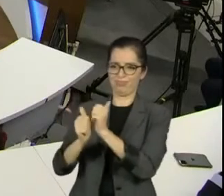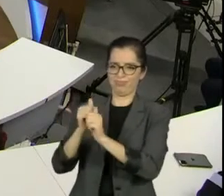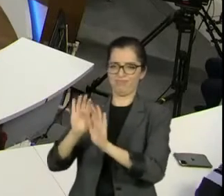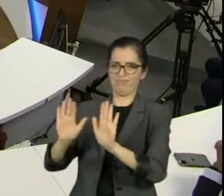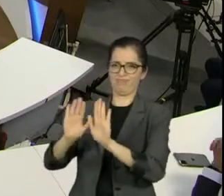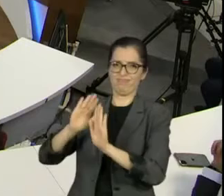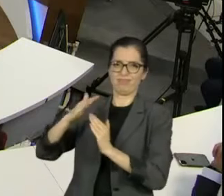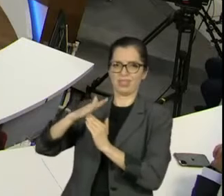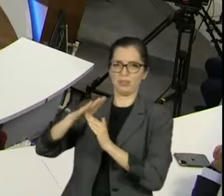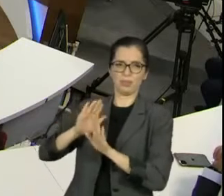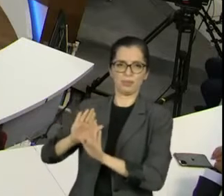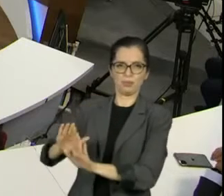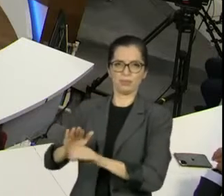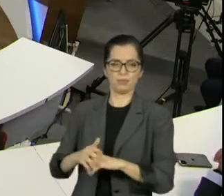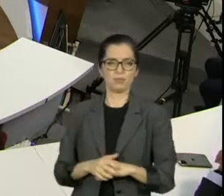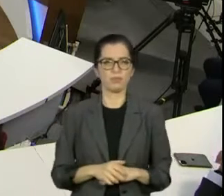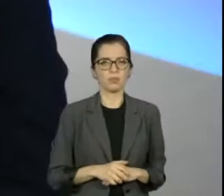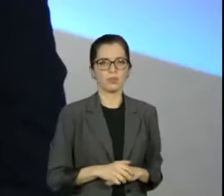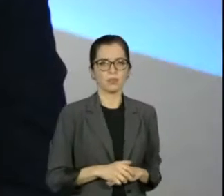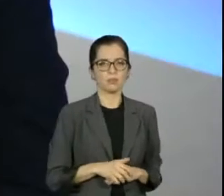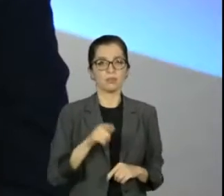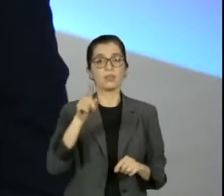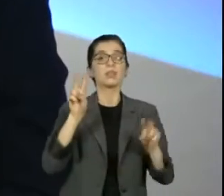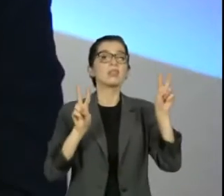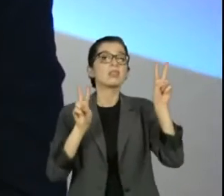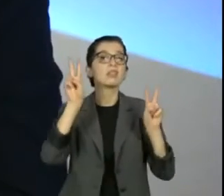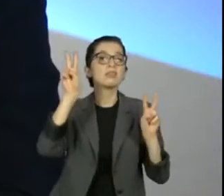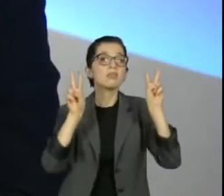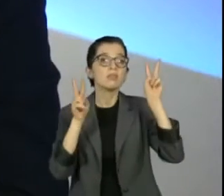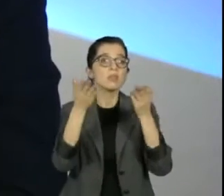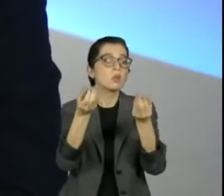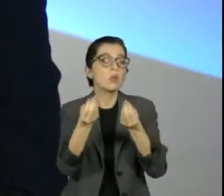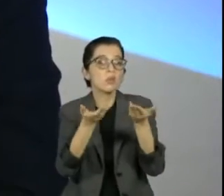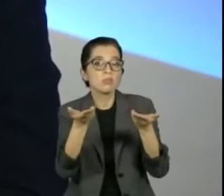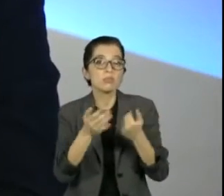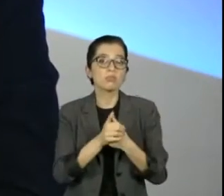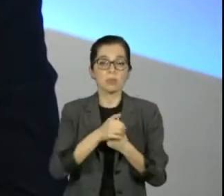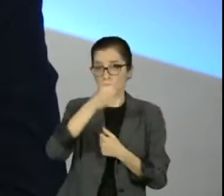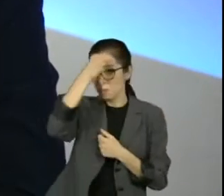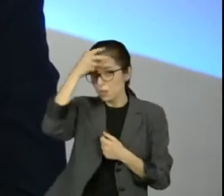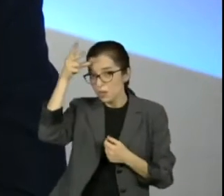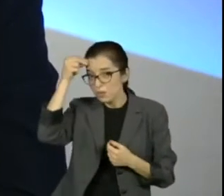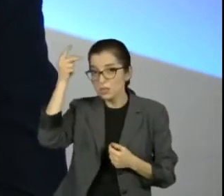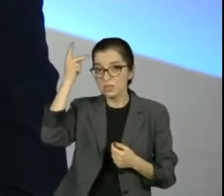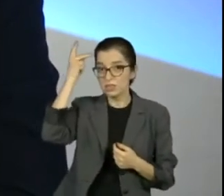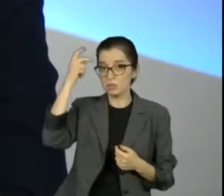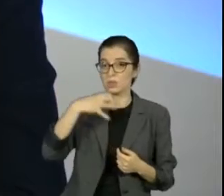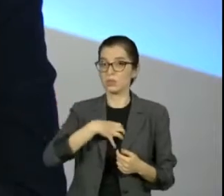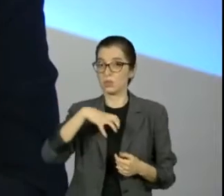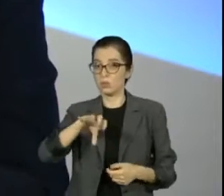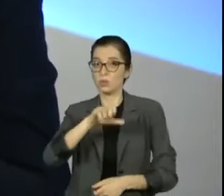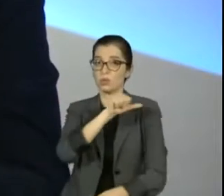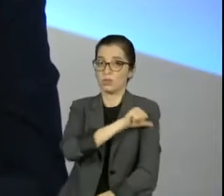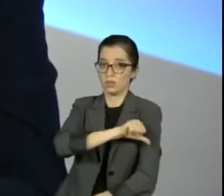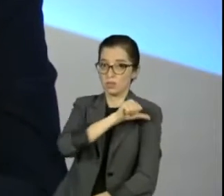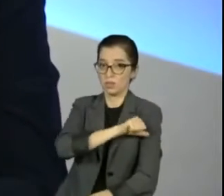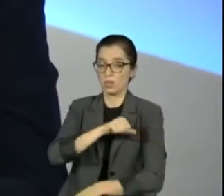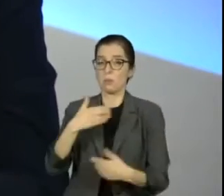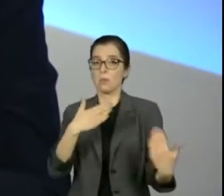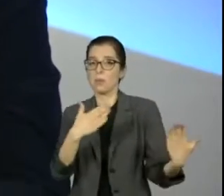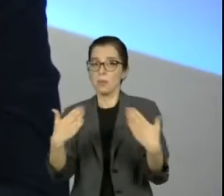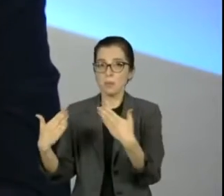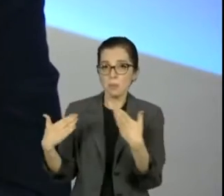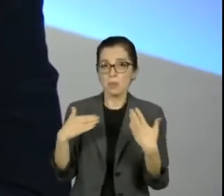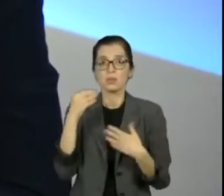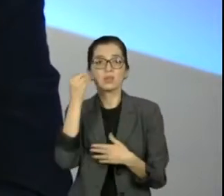perguntar para o senhor de carnaval. Os prefeitos de São Paulo, Salvador e Rio de Janeiro devem conversar agora, depois da eleição, sobre uma tentativa